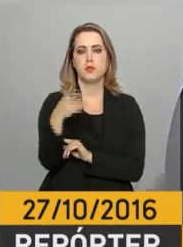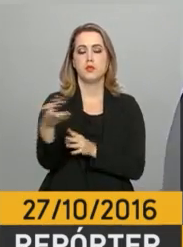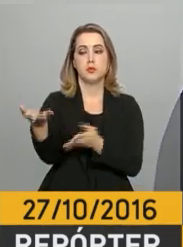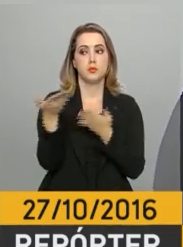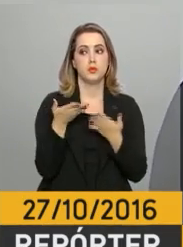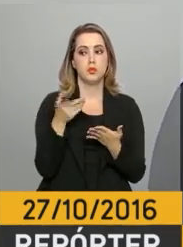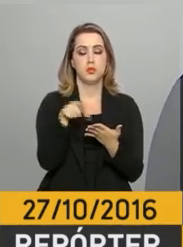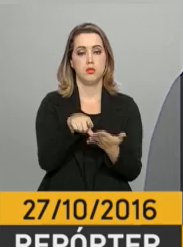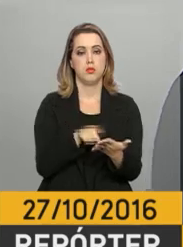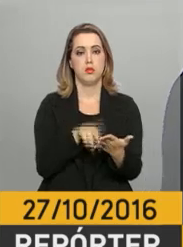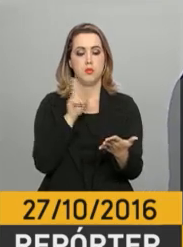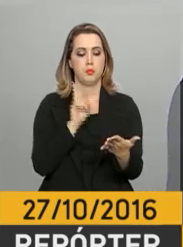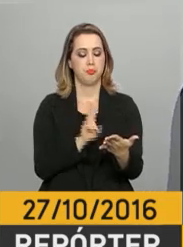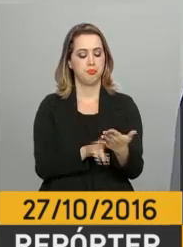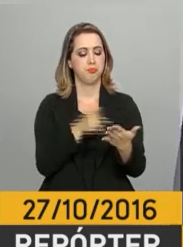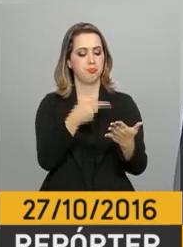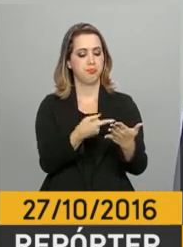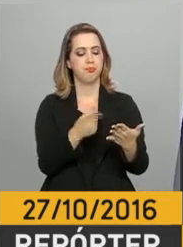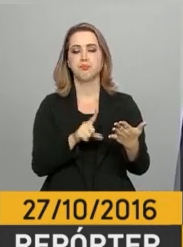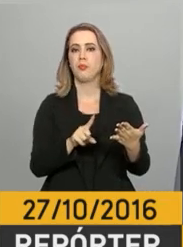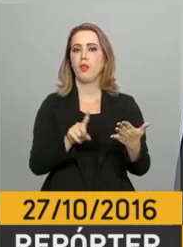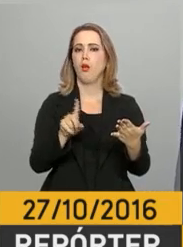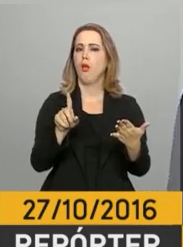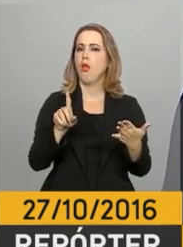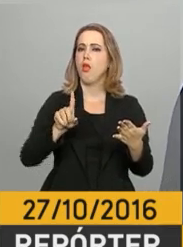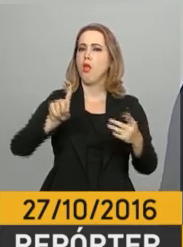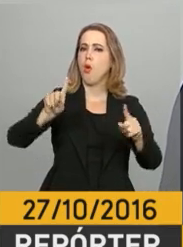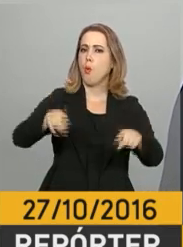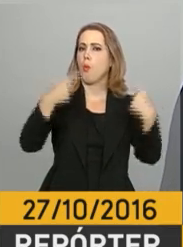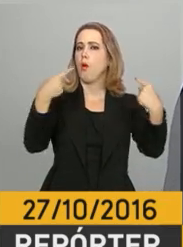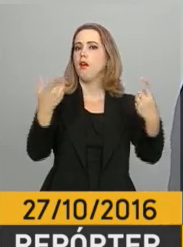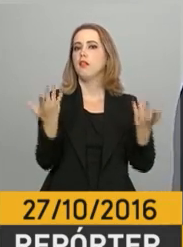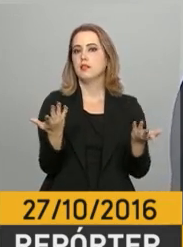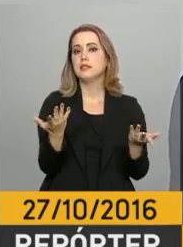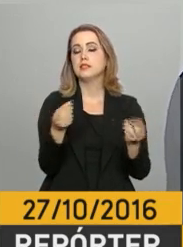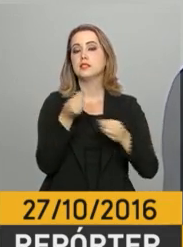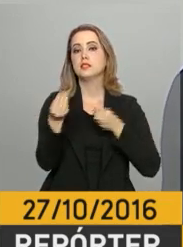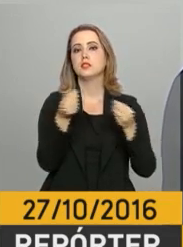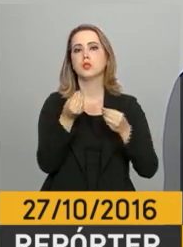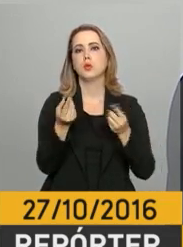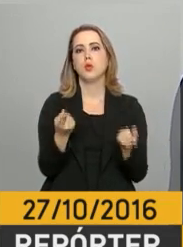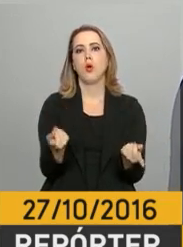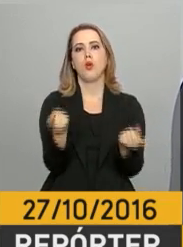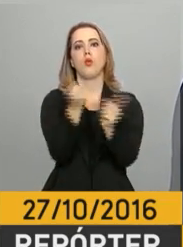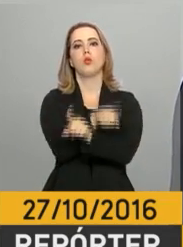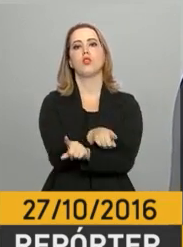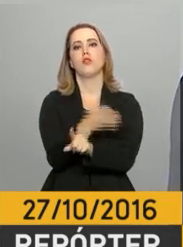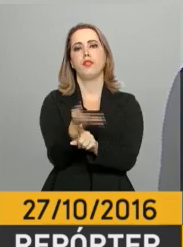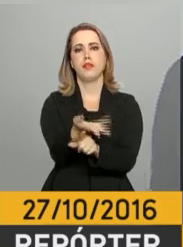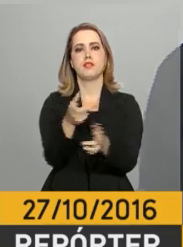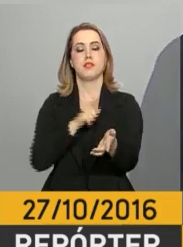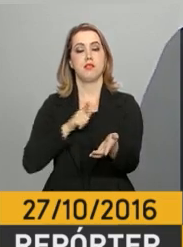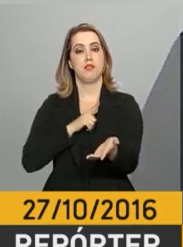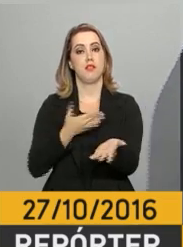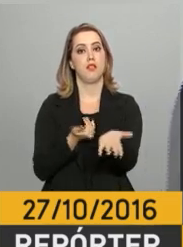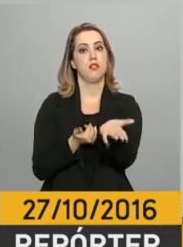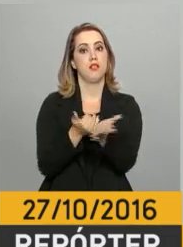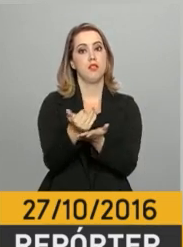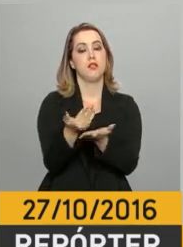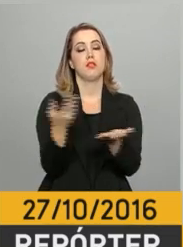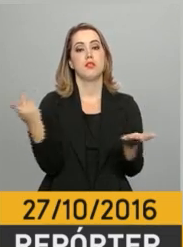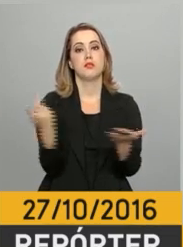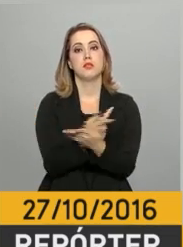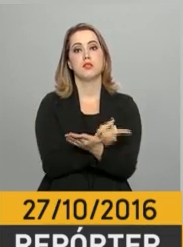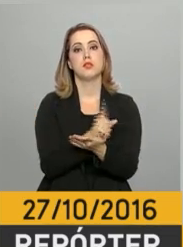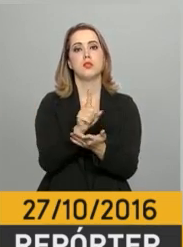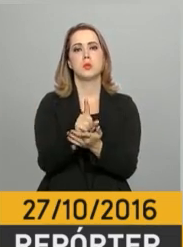quando se manifesta é uma contrariedade é uma contestação a controvérsia que se estabelece se dá precisamente